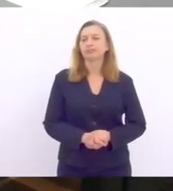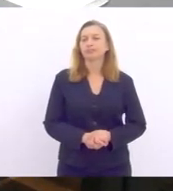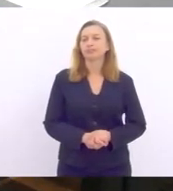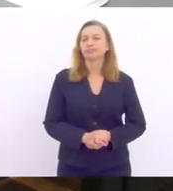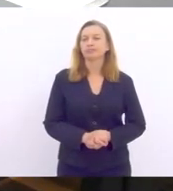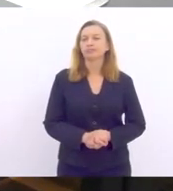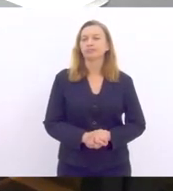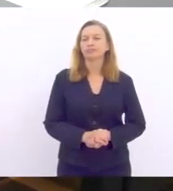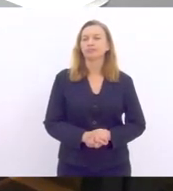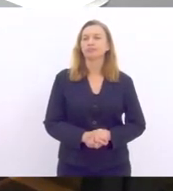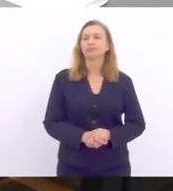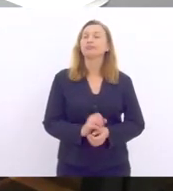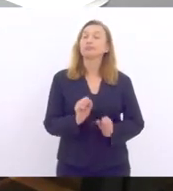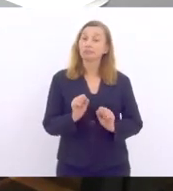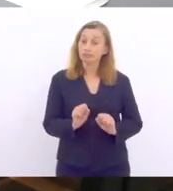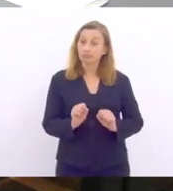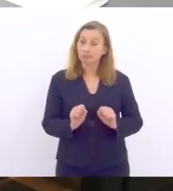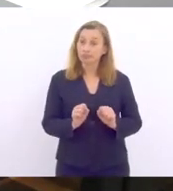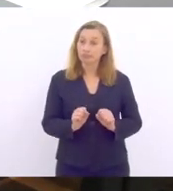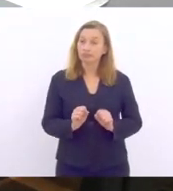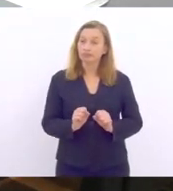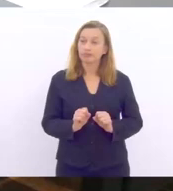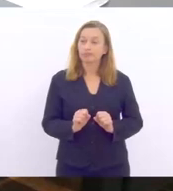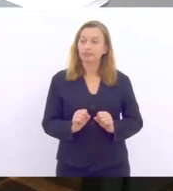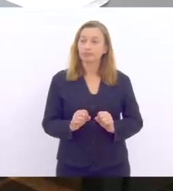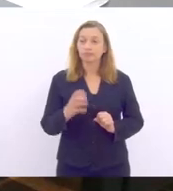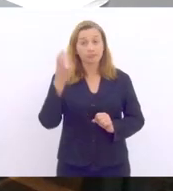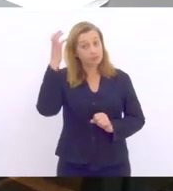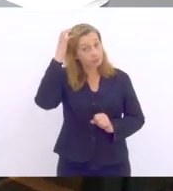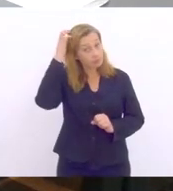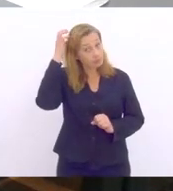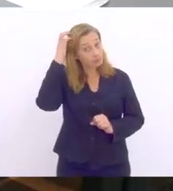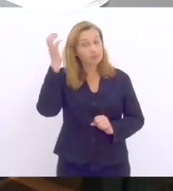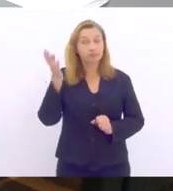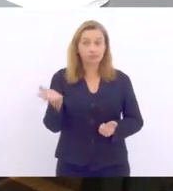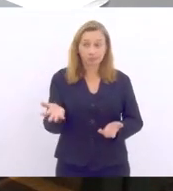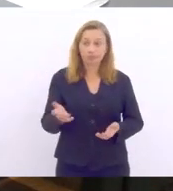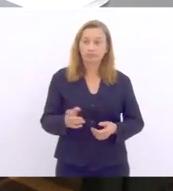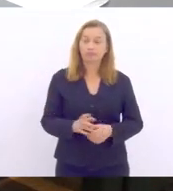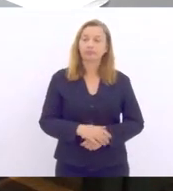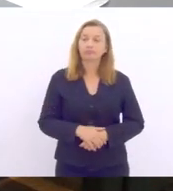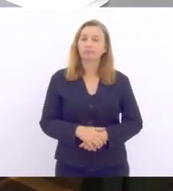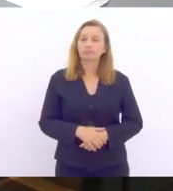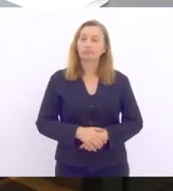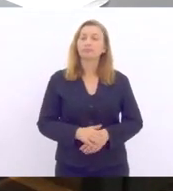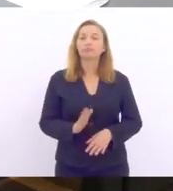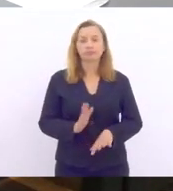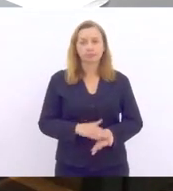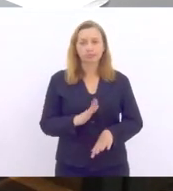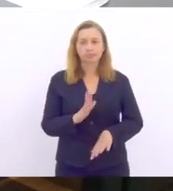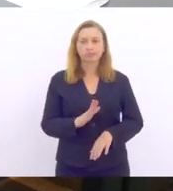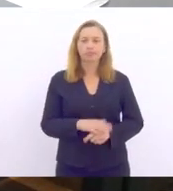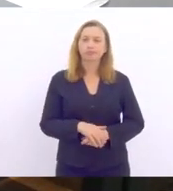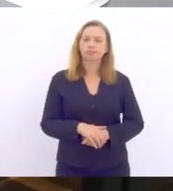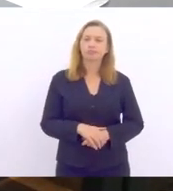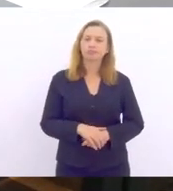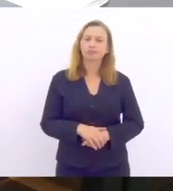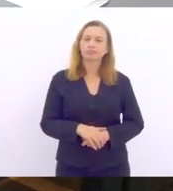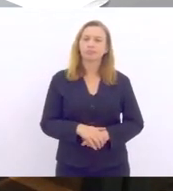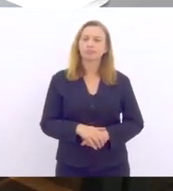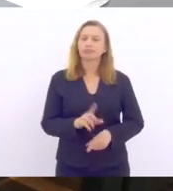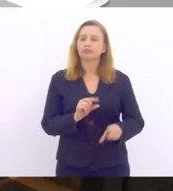pessoas jurídicas, poderão ser penalizadas civilmente, não criminalmente. E mais, as